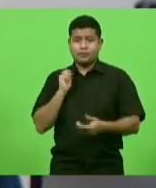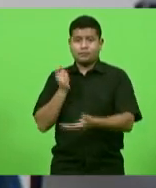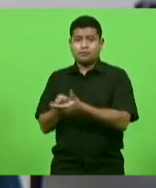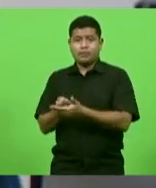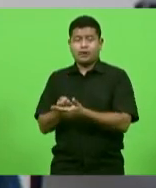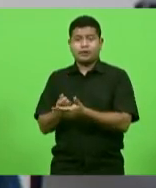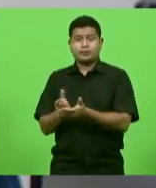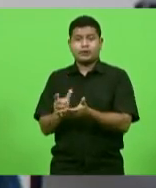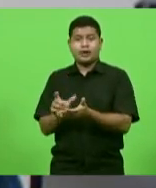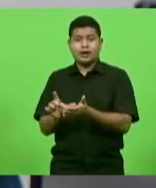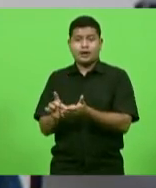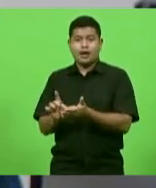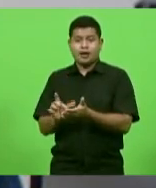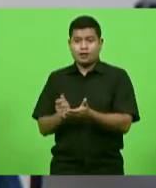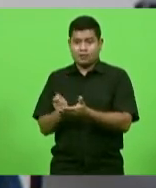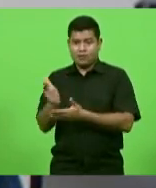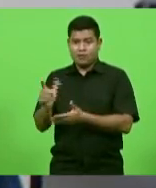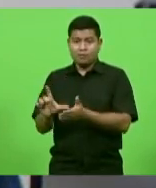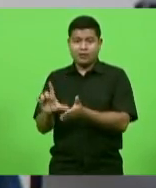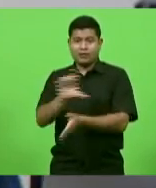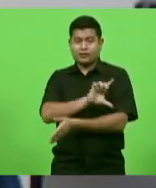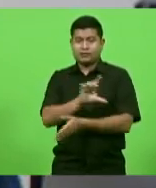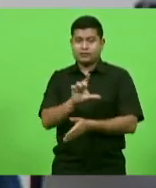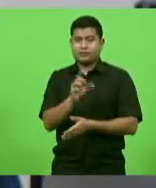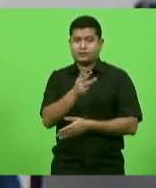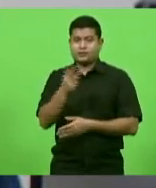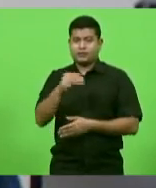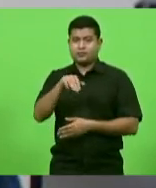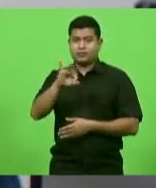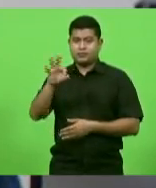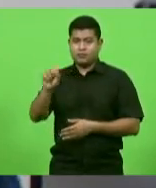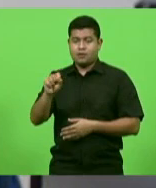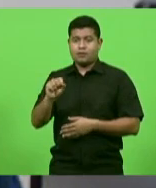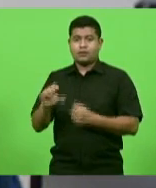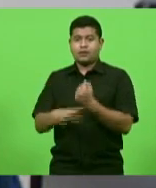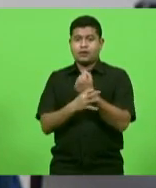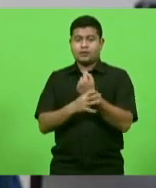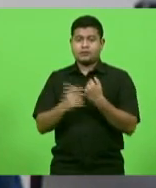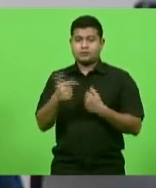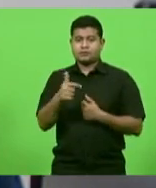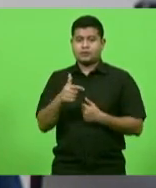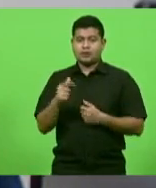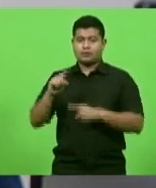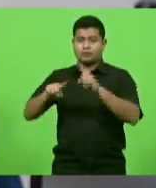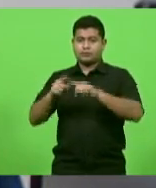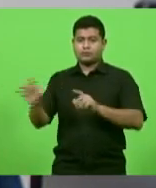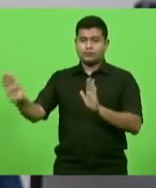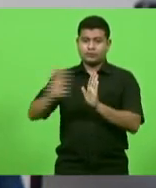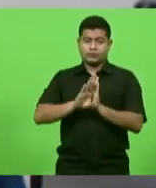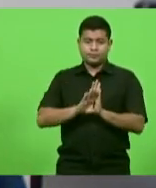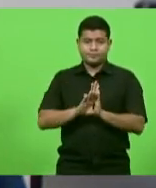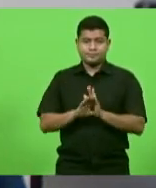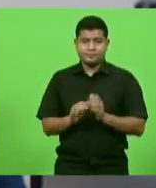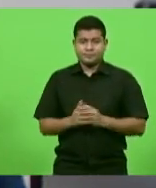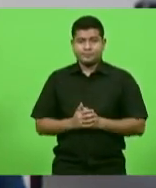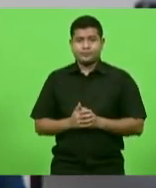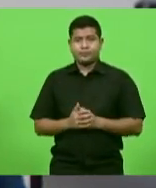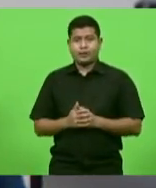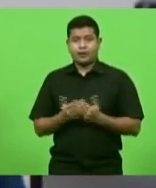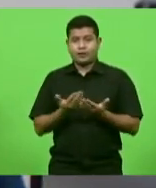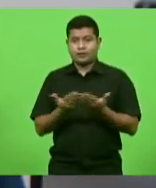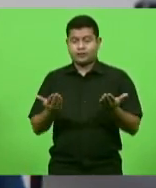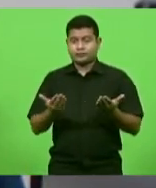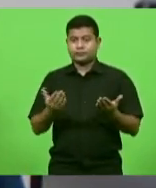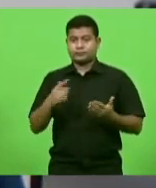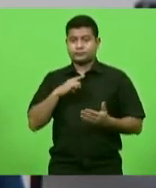33 milhões de reais pela compra sem qualquer garantia de entrega dos produtos adquiridos o elefante é lutar que